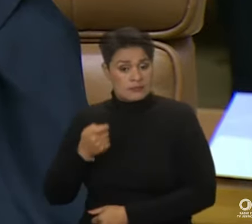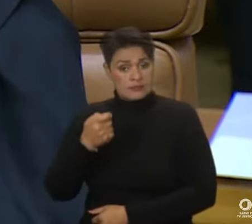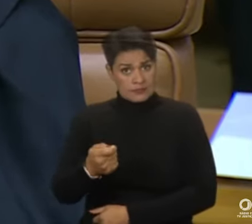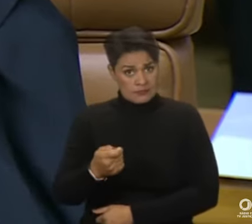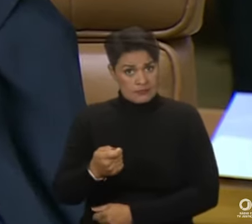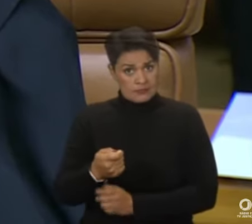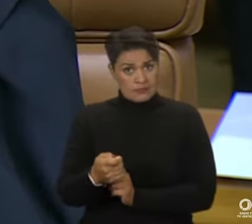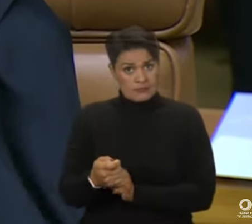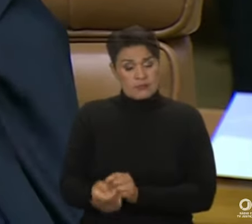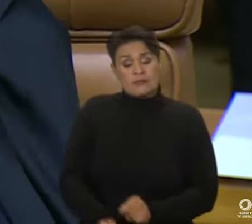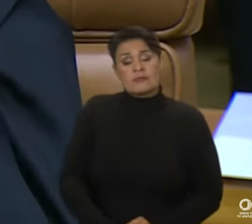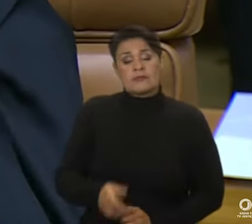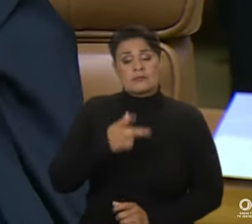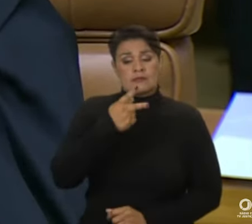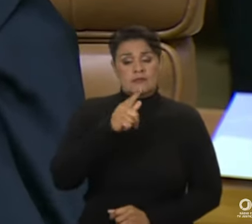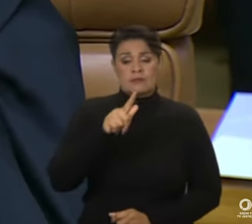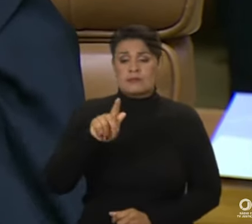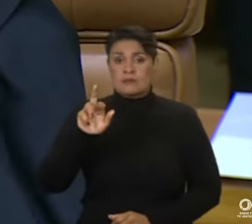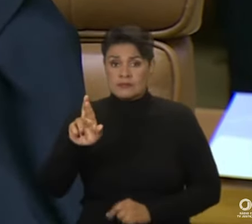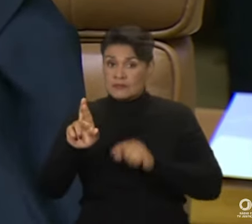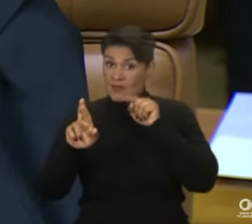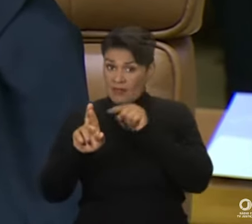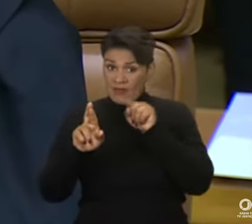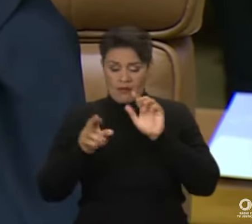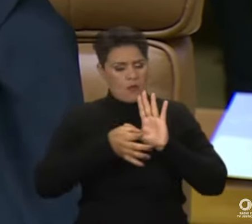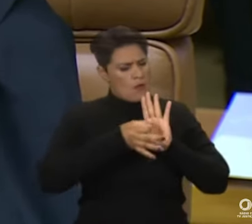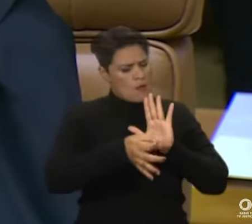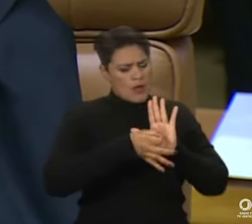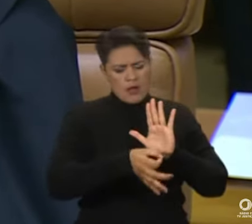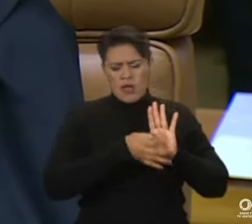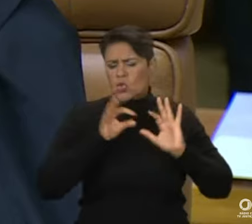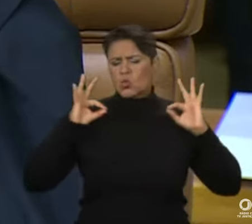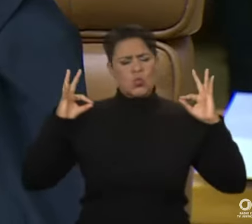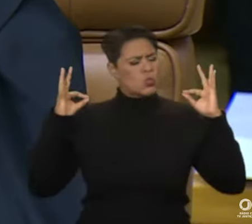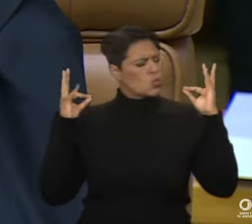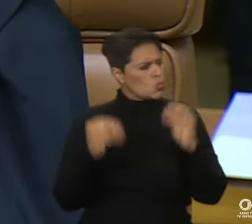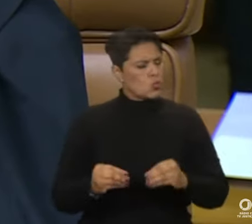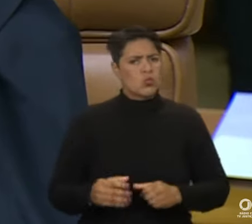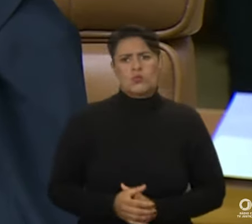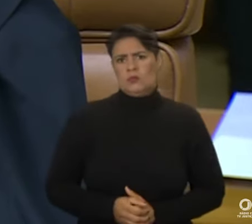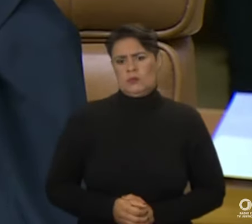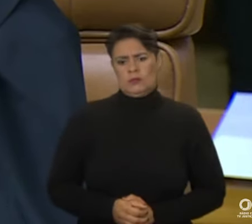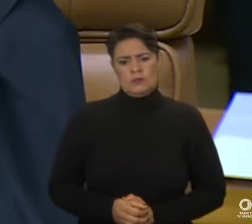e se manifesta em todos os inquéritos que tramitam nesta corte.